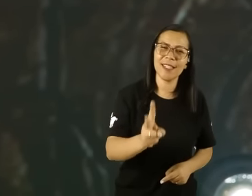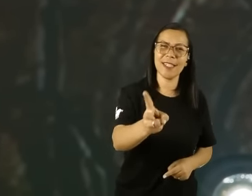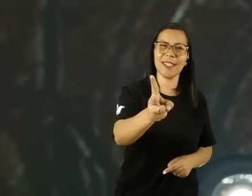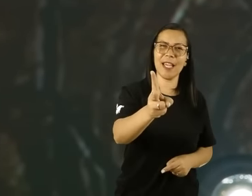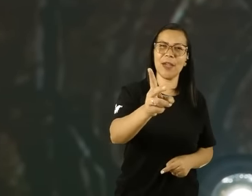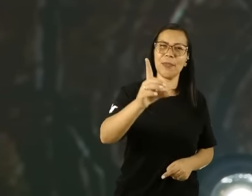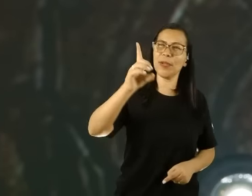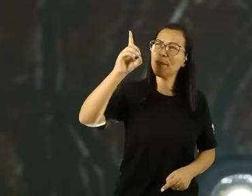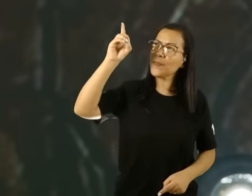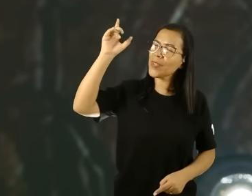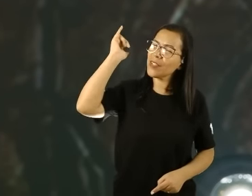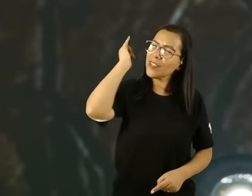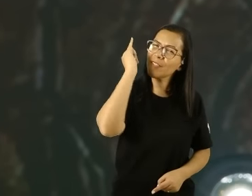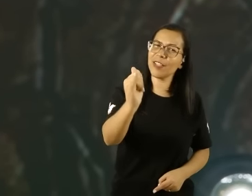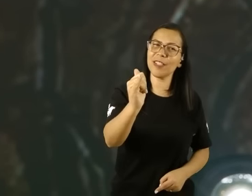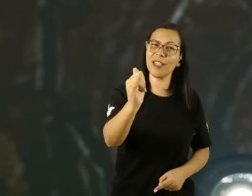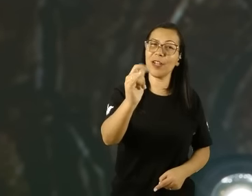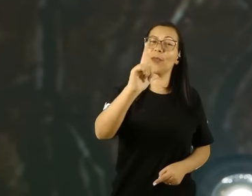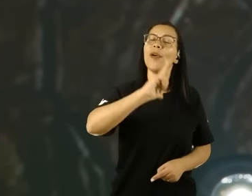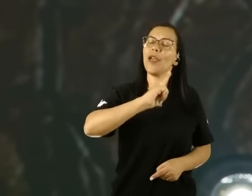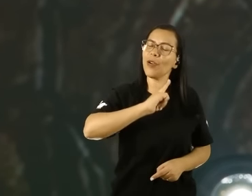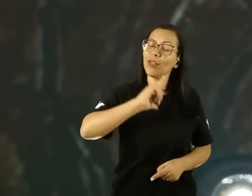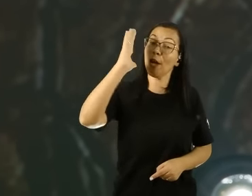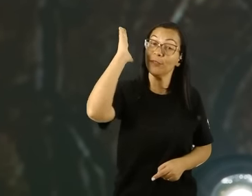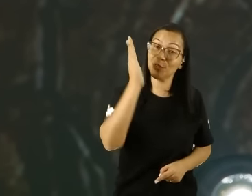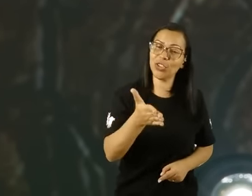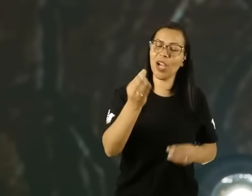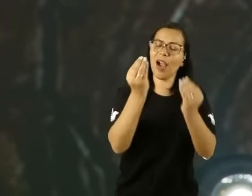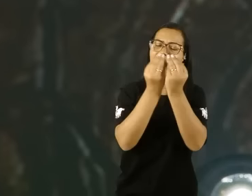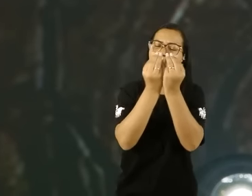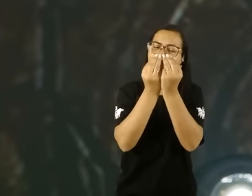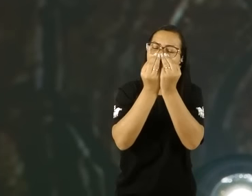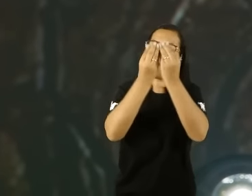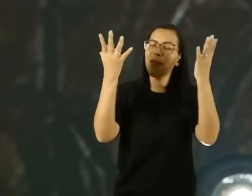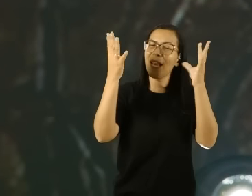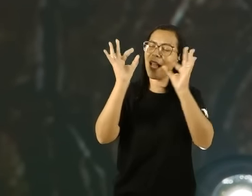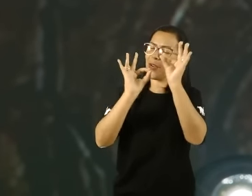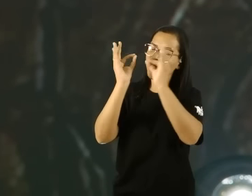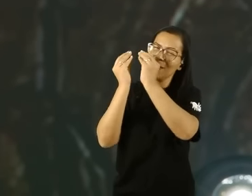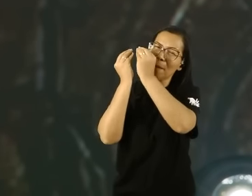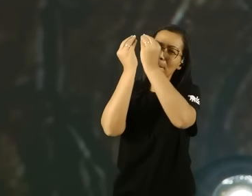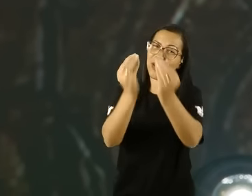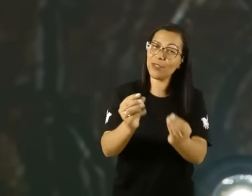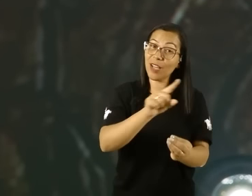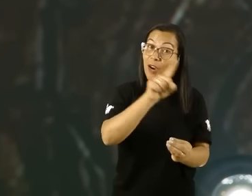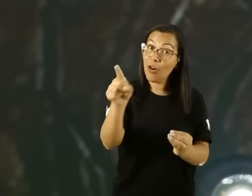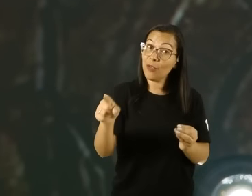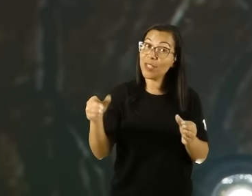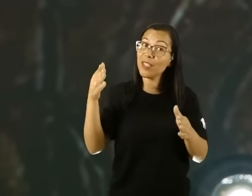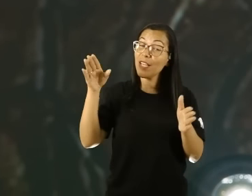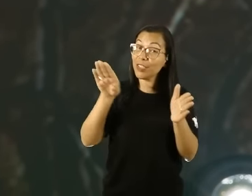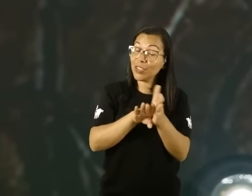Deus manda dizer: eu tenho peixe na praia para você hoje. Eu tenho peixe. Você que entrou aqui cansado, debilitado, você que